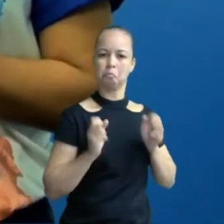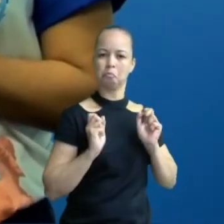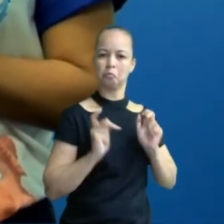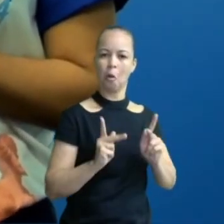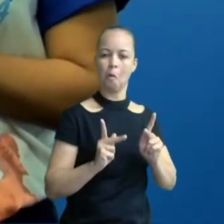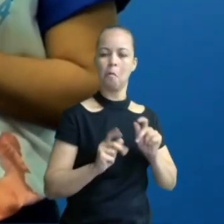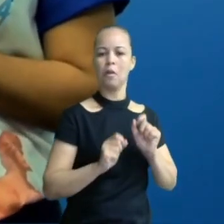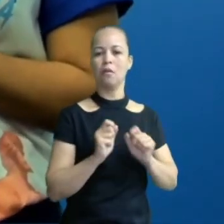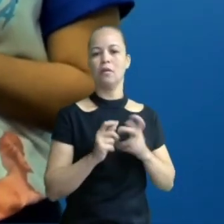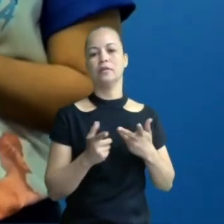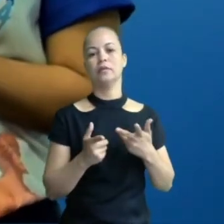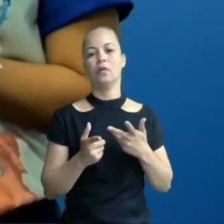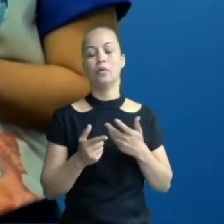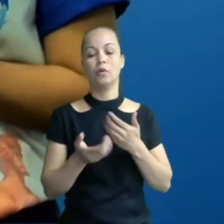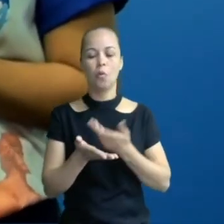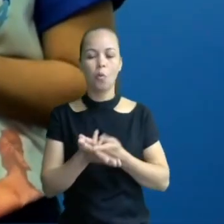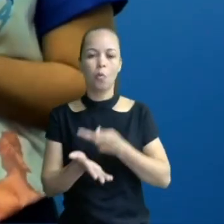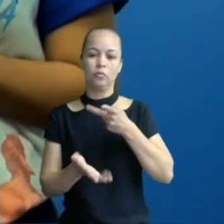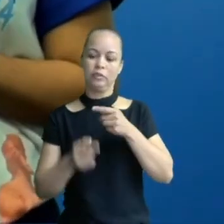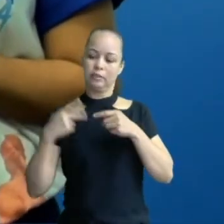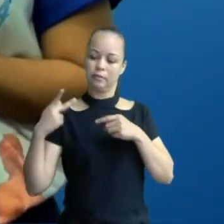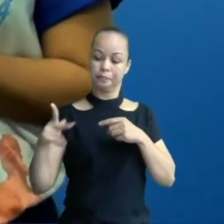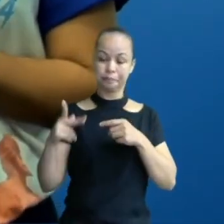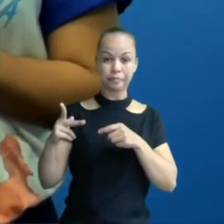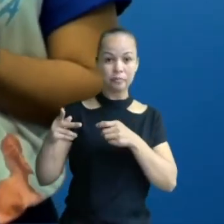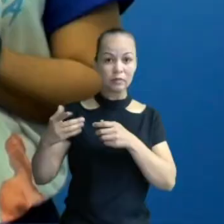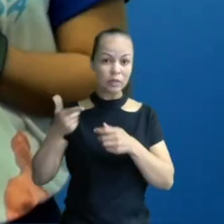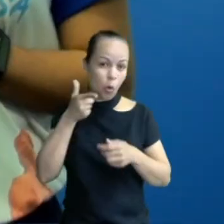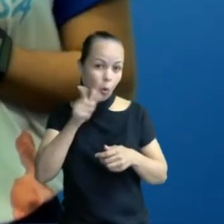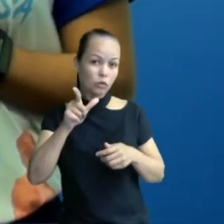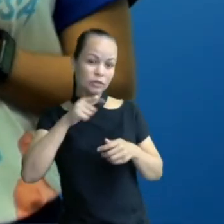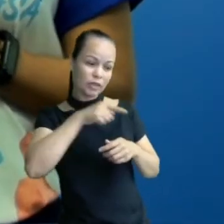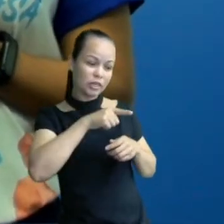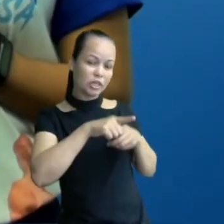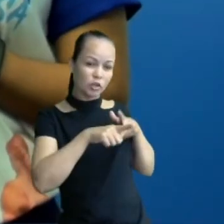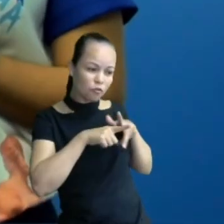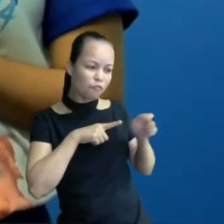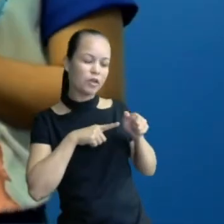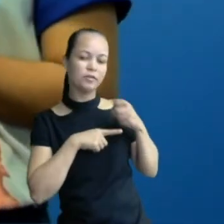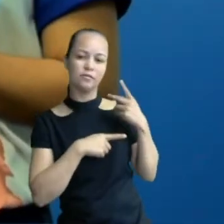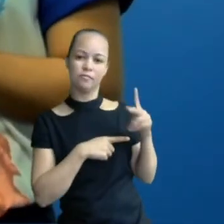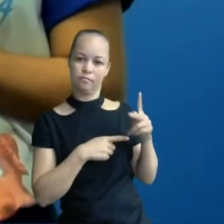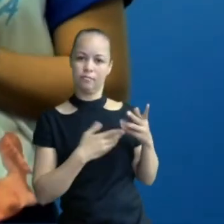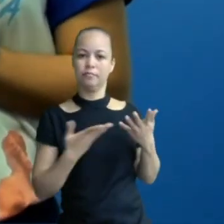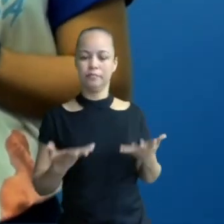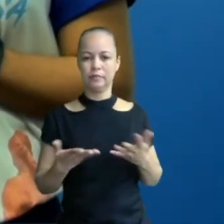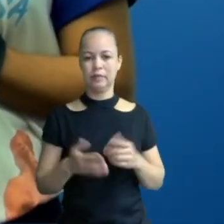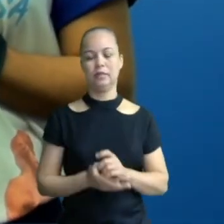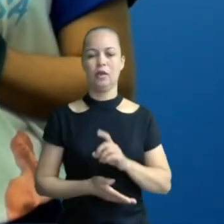conseguiram, por táticas de combate muito bem armadas. Então, é um dia a